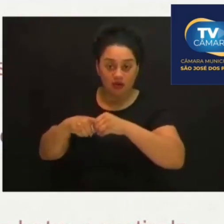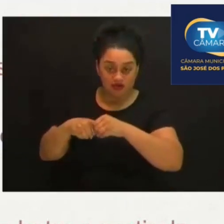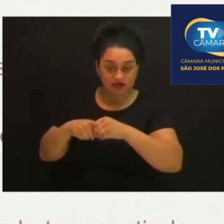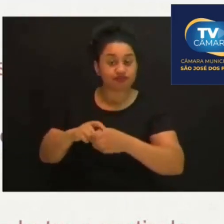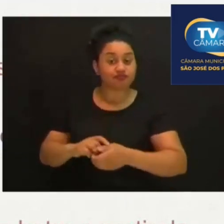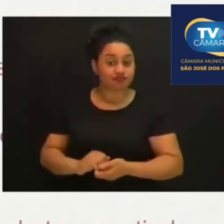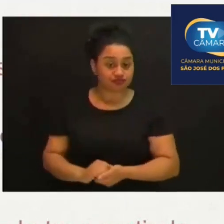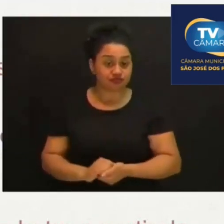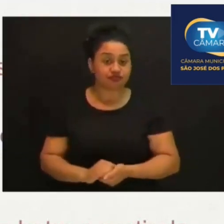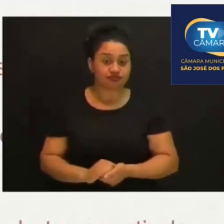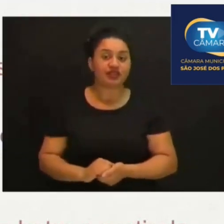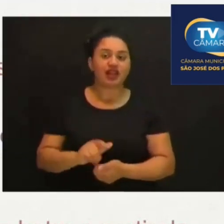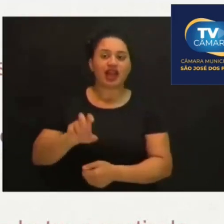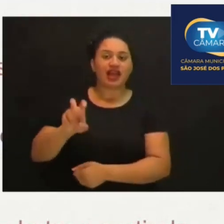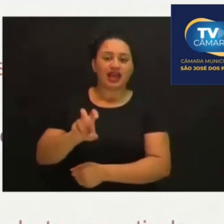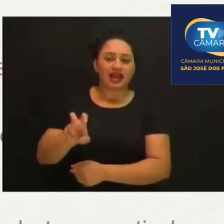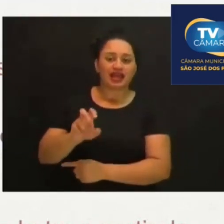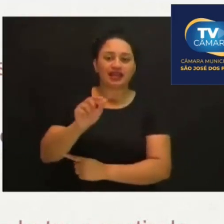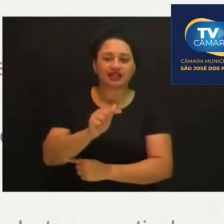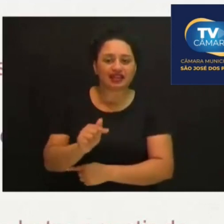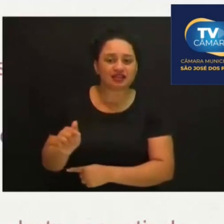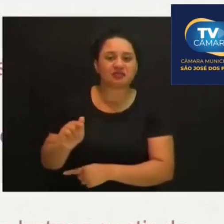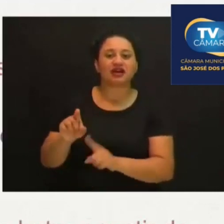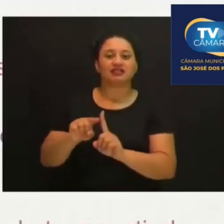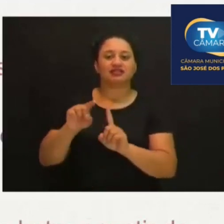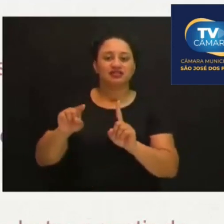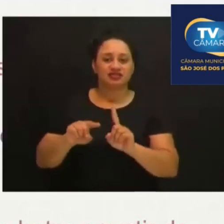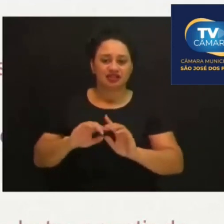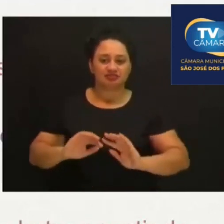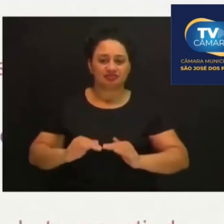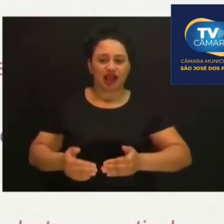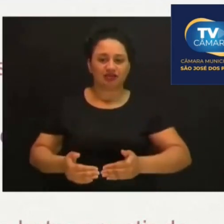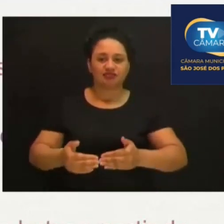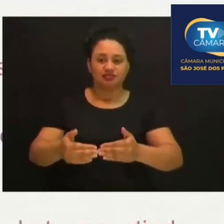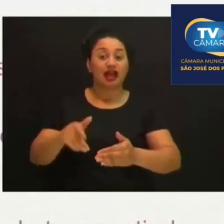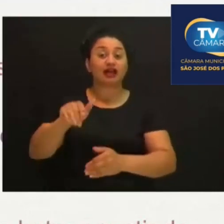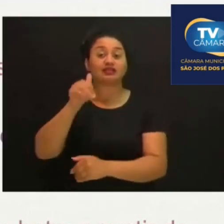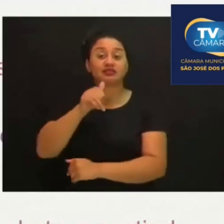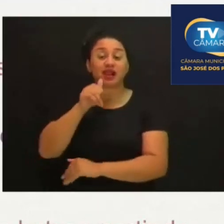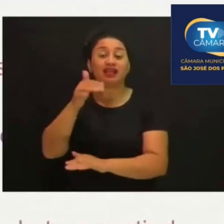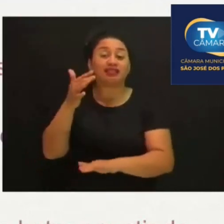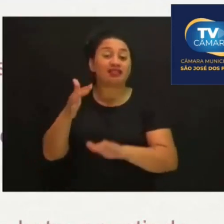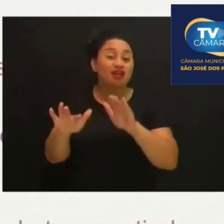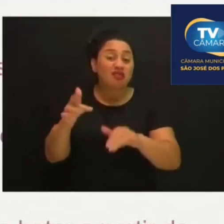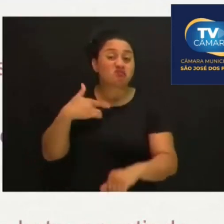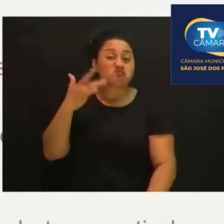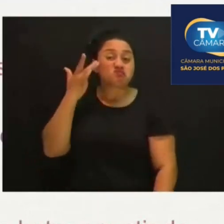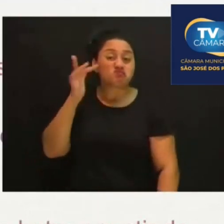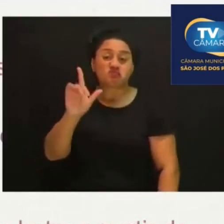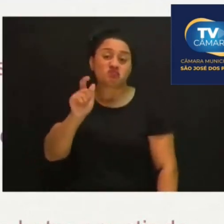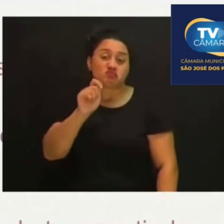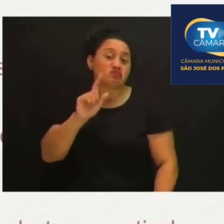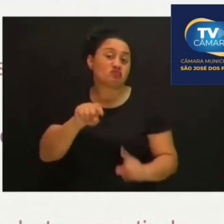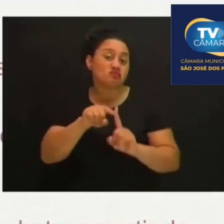Nós estamos na 5ª semana de gestação, senhores. Esta mulher talvez não saiba que está grávida ainda